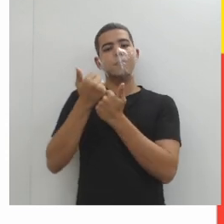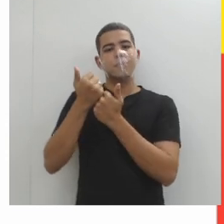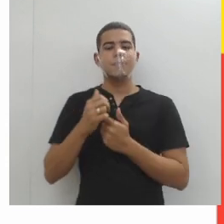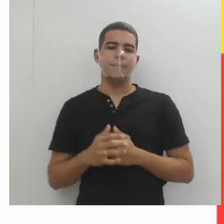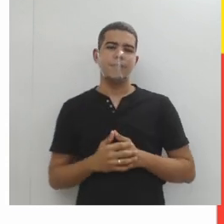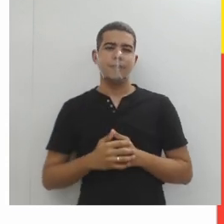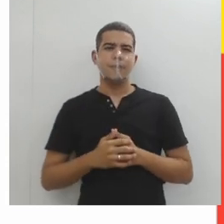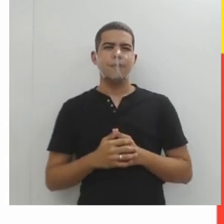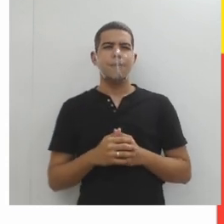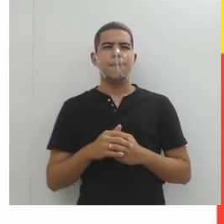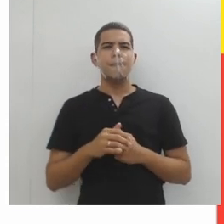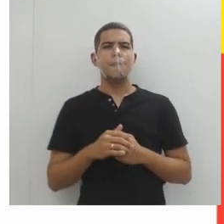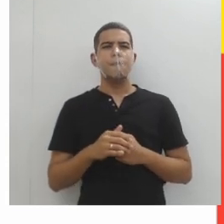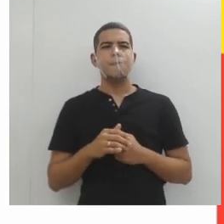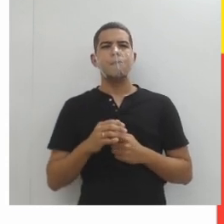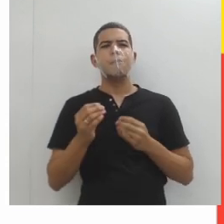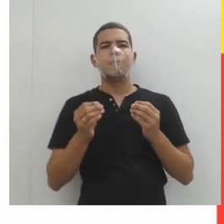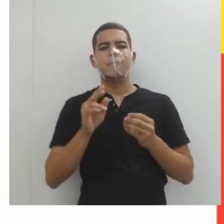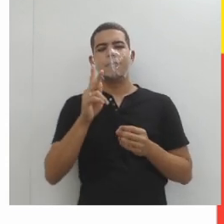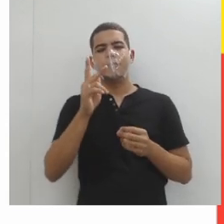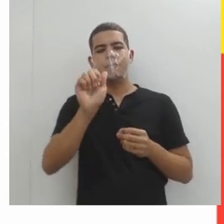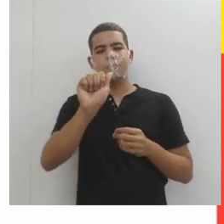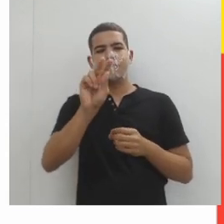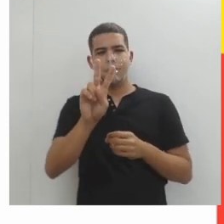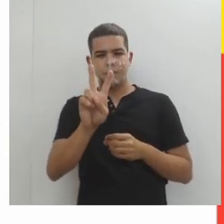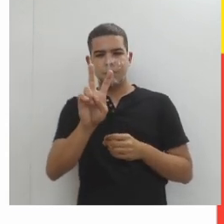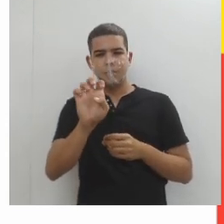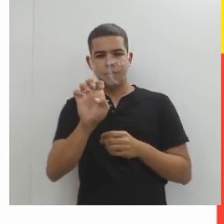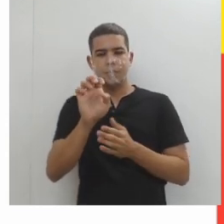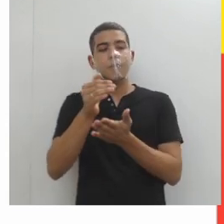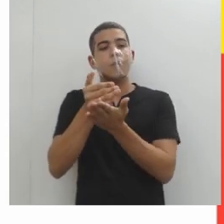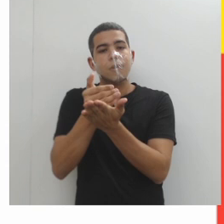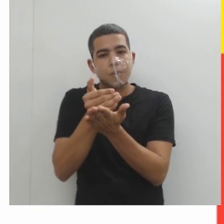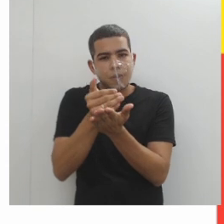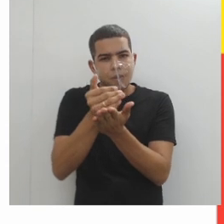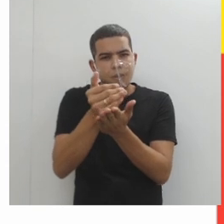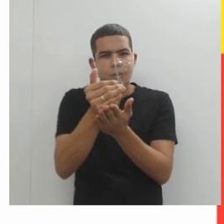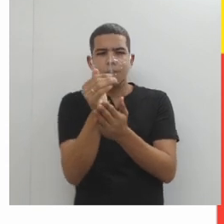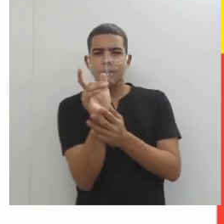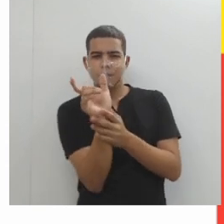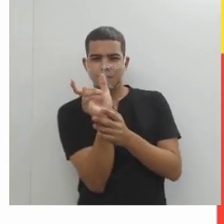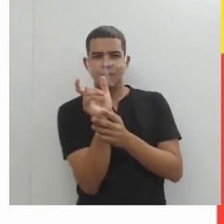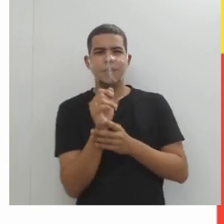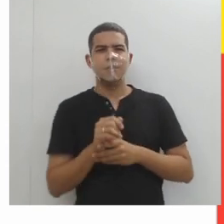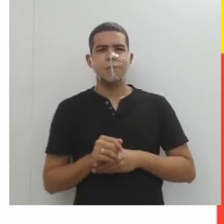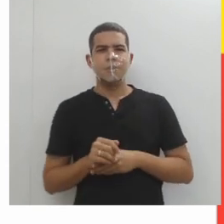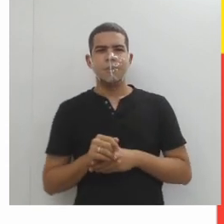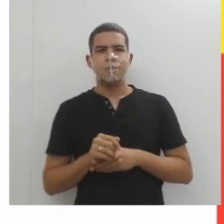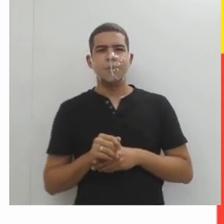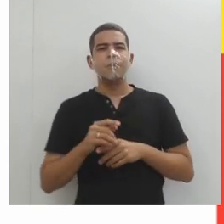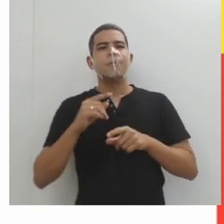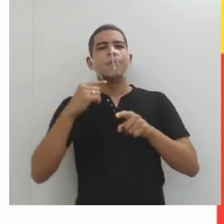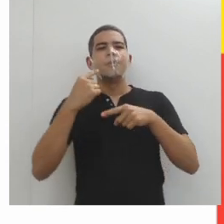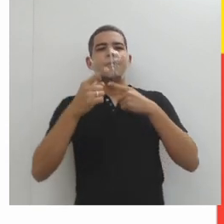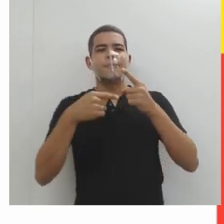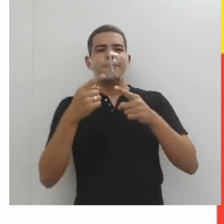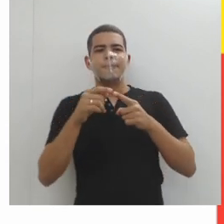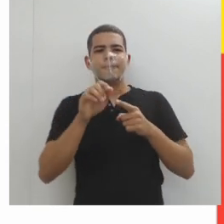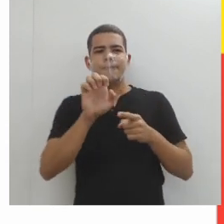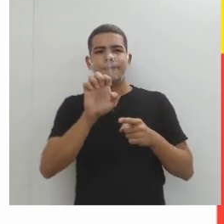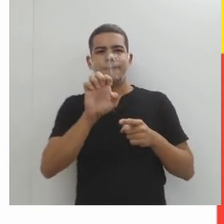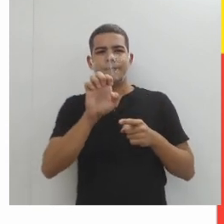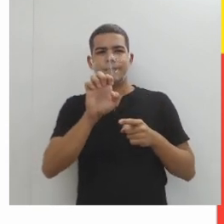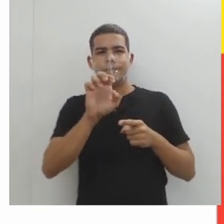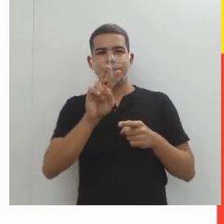do pronome you, a gente já sabe que é o have, tá? Então esse have vai ter que vir lá no começo da tua frase, da tua pergunta. E depois eu vou precisar desse verbo